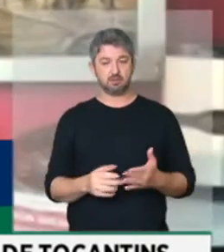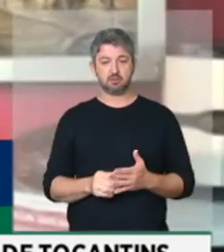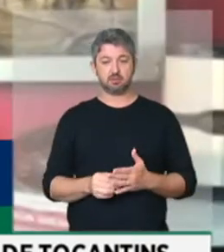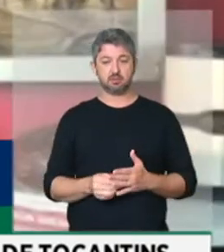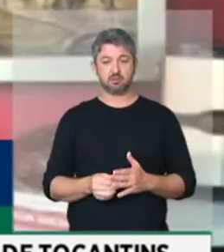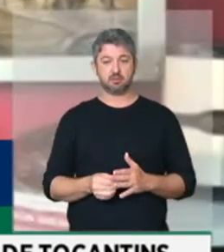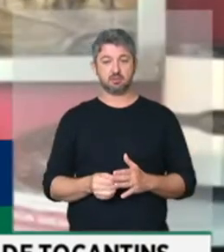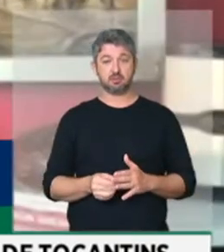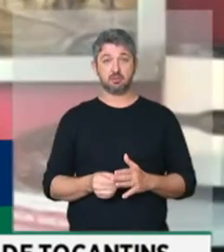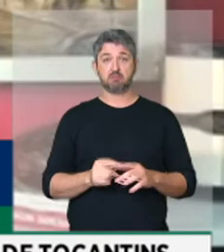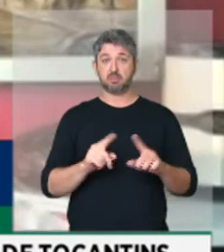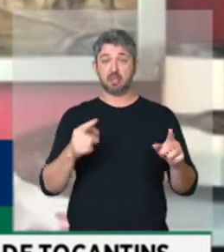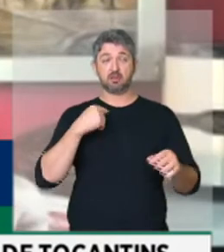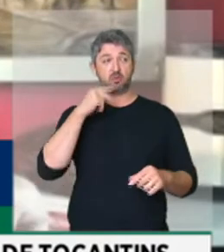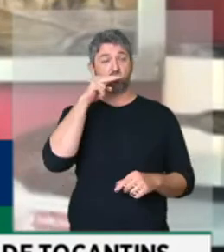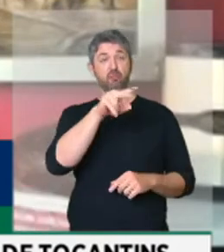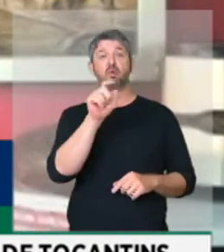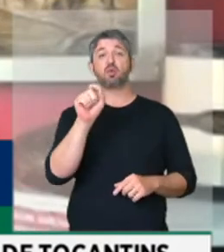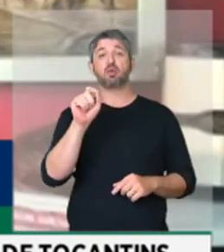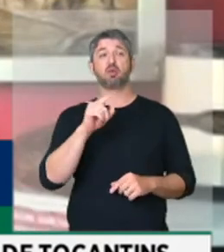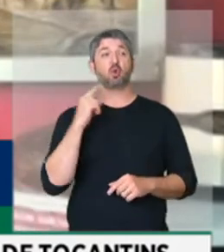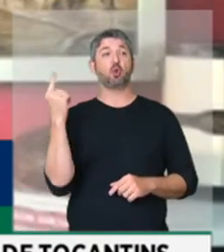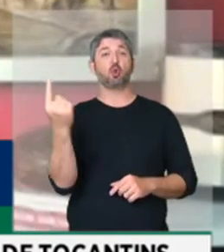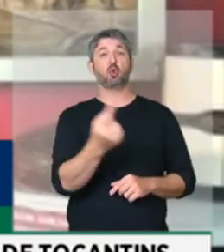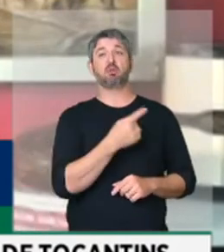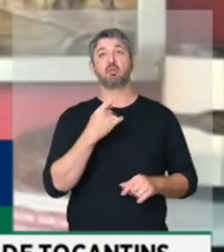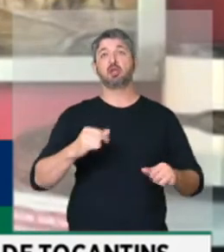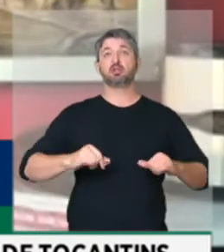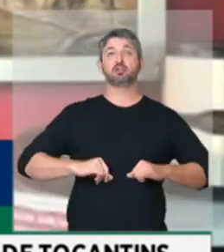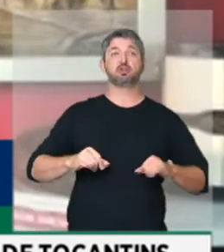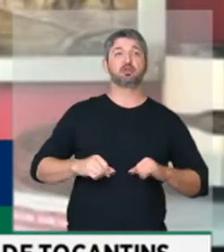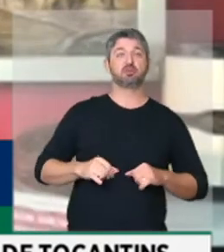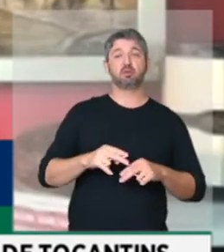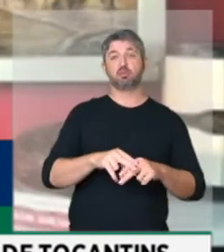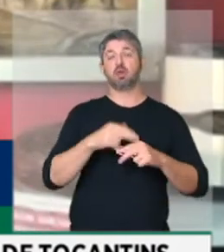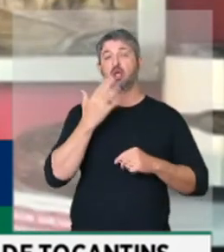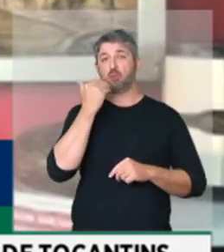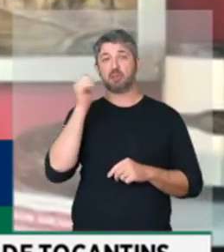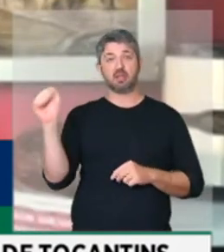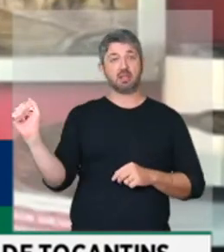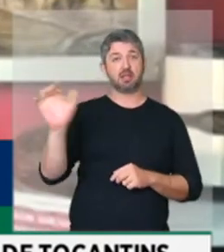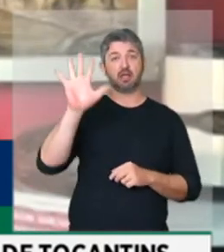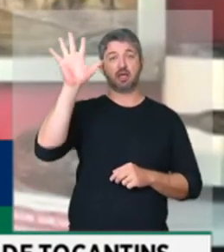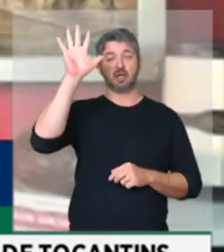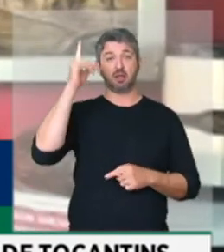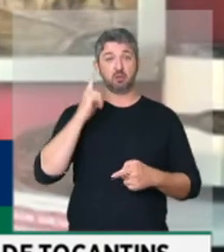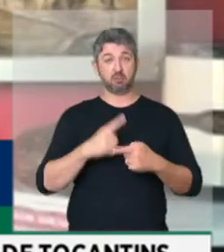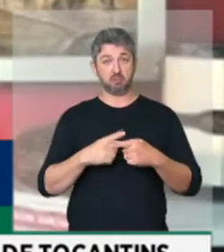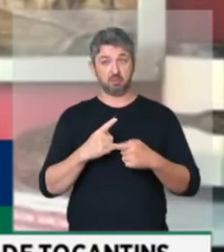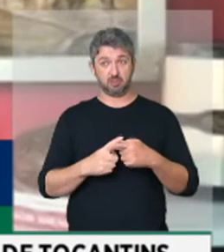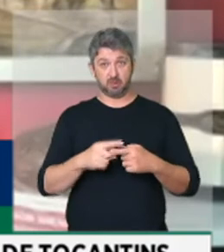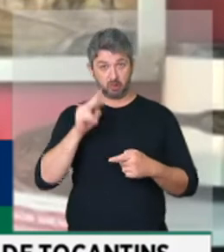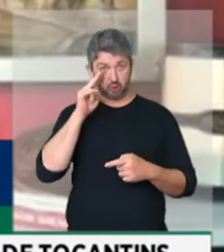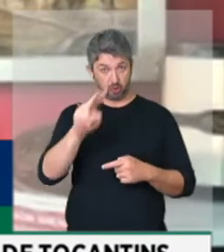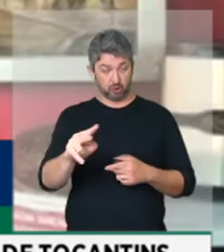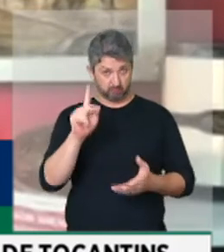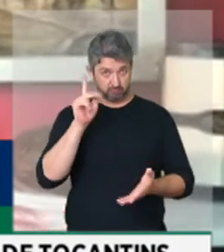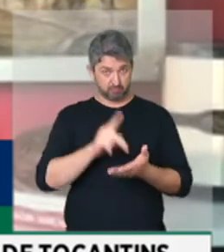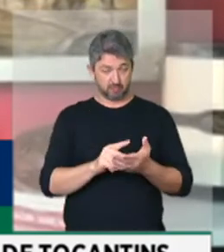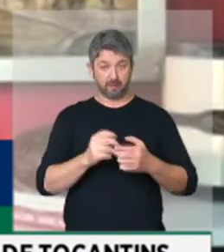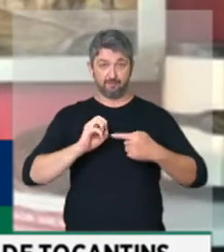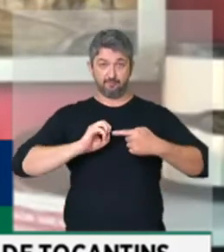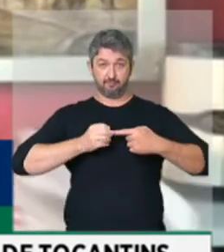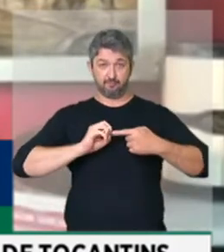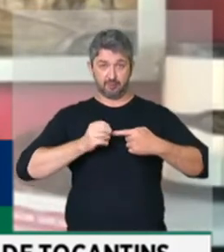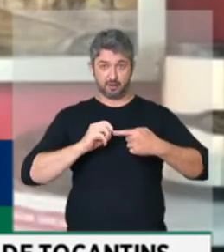estamos vendo é que todo mundo está sofrendo com a alta dos alimentos. Porque se a gente for ver, por exemplo, o feijão